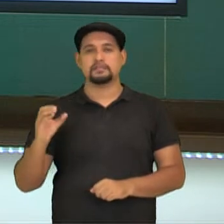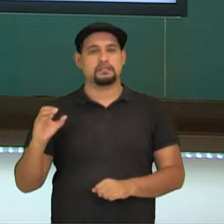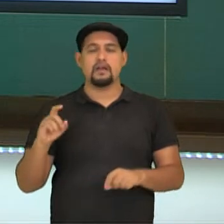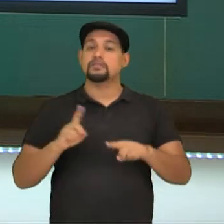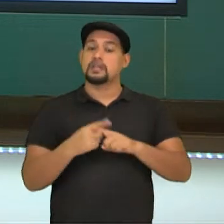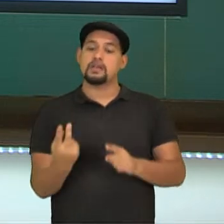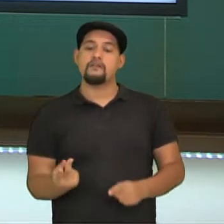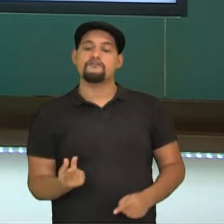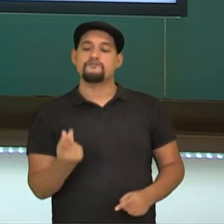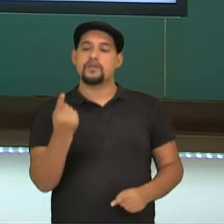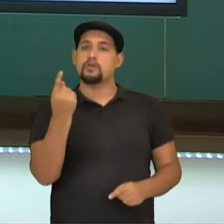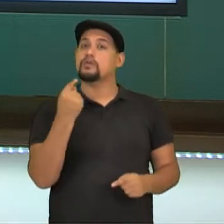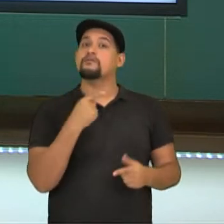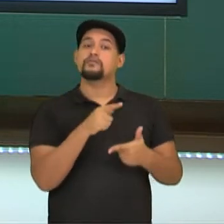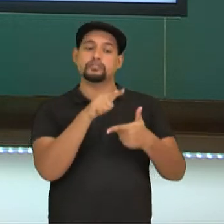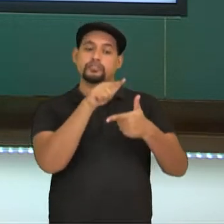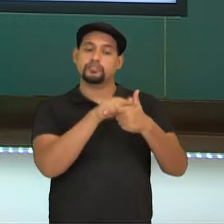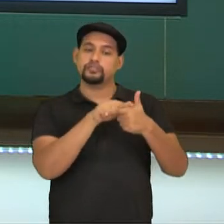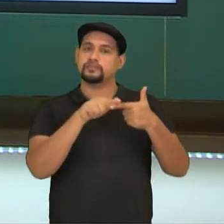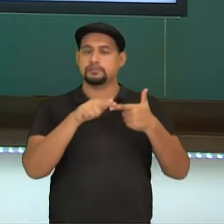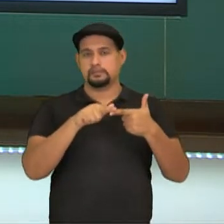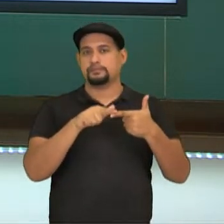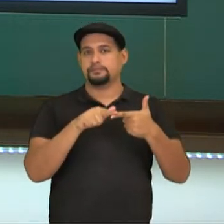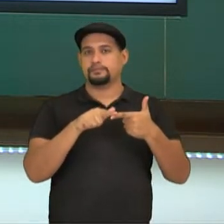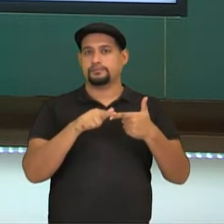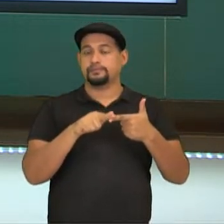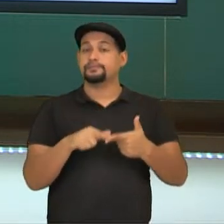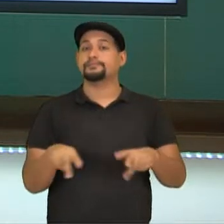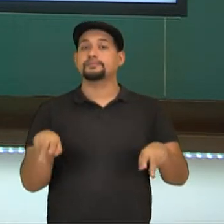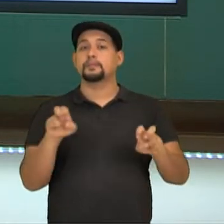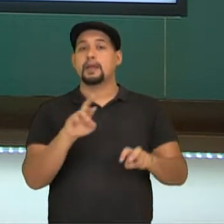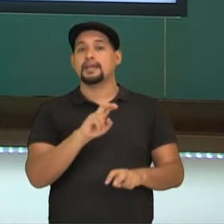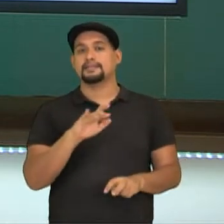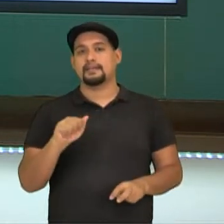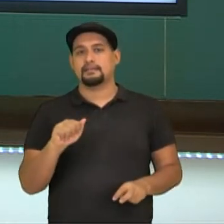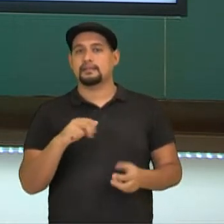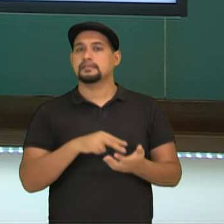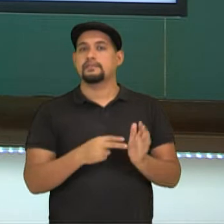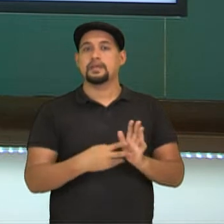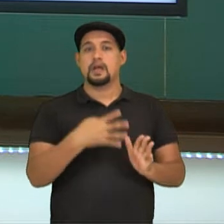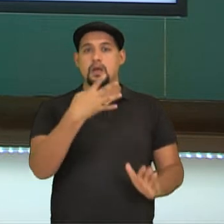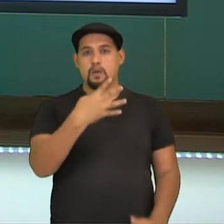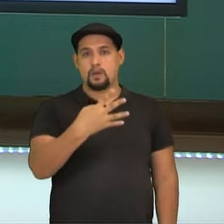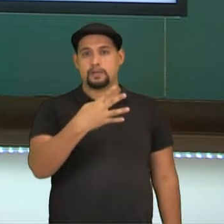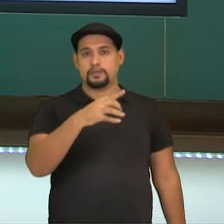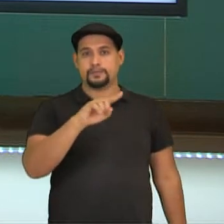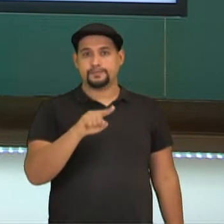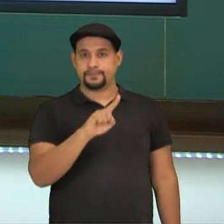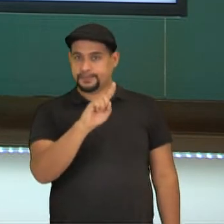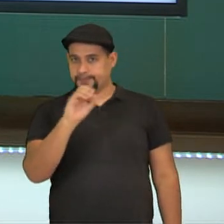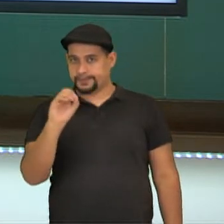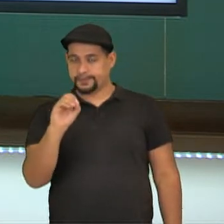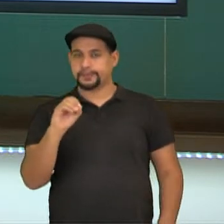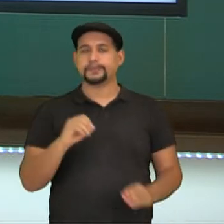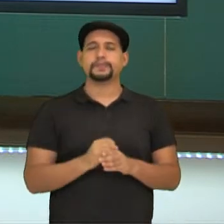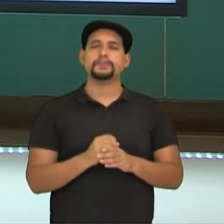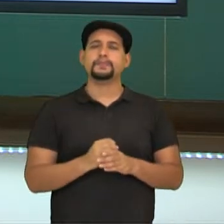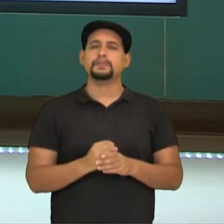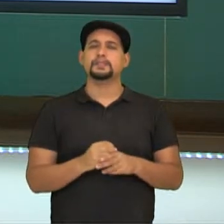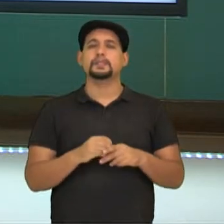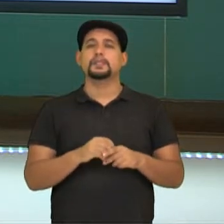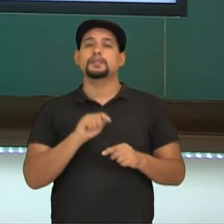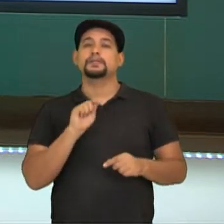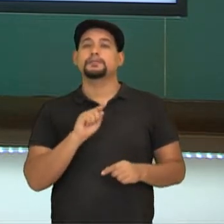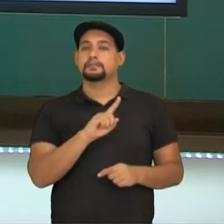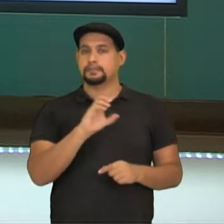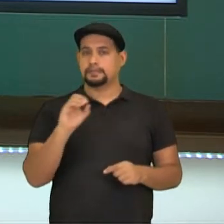este valor e vou dividir em relação à receita total, que é 4.100. Portanto, multiplicando por 100,